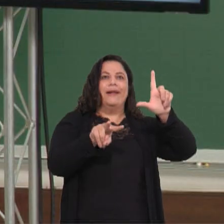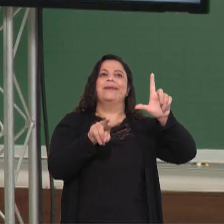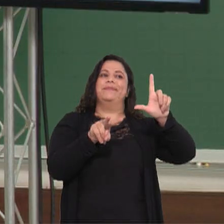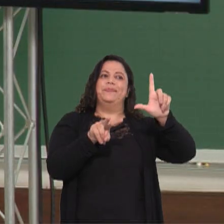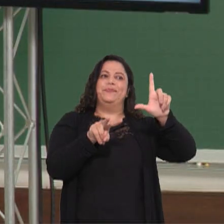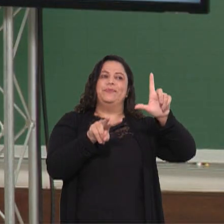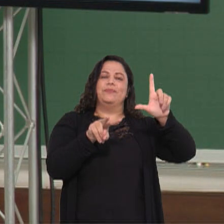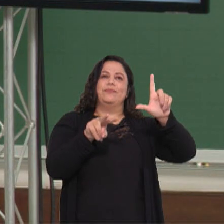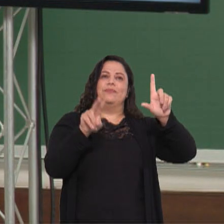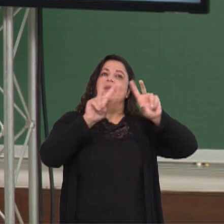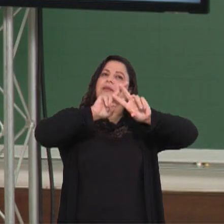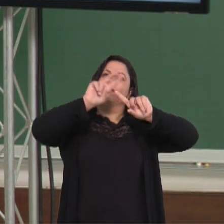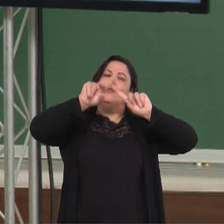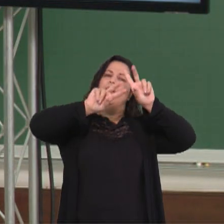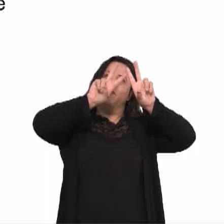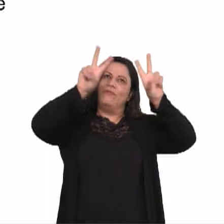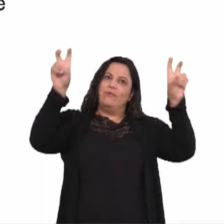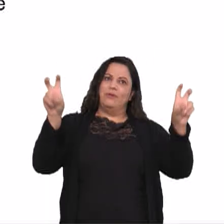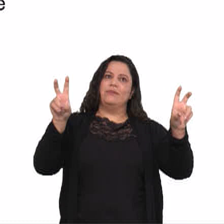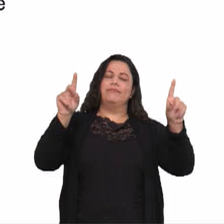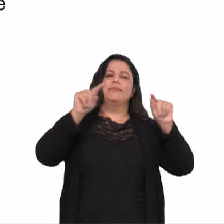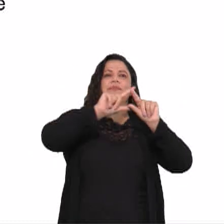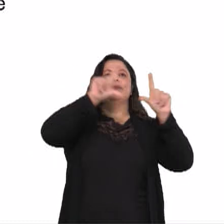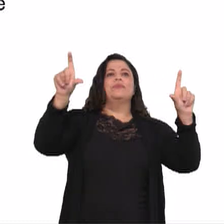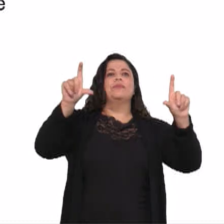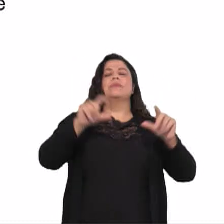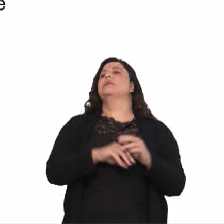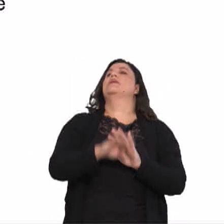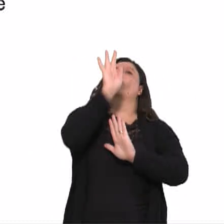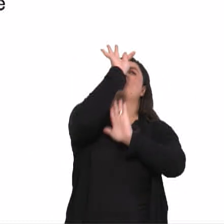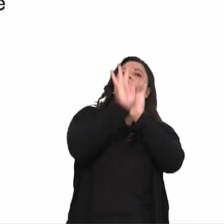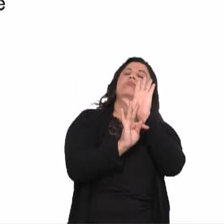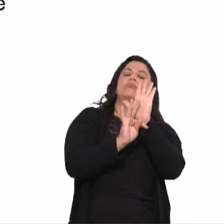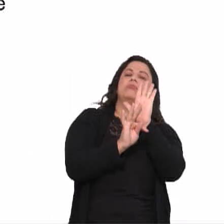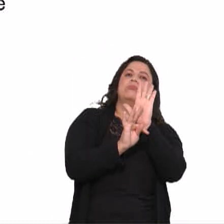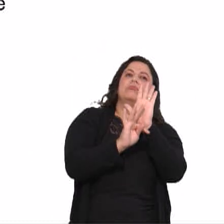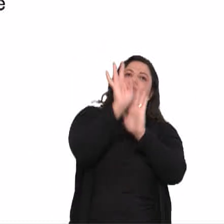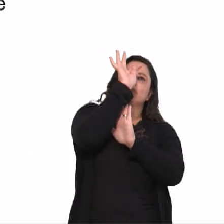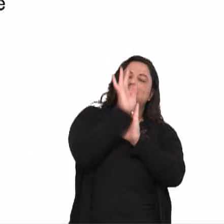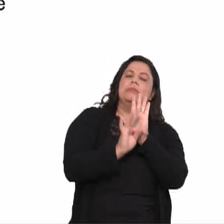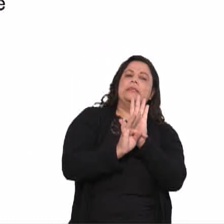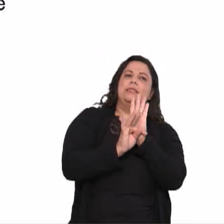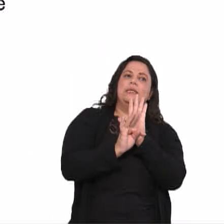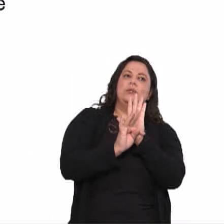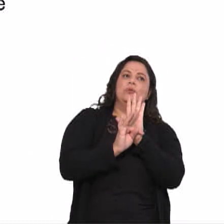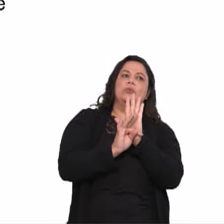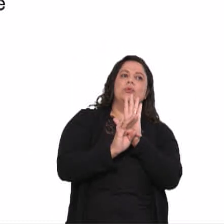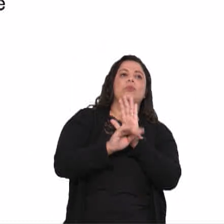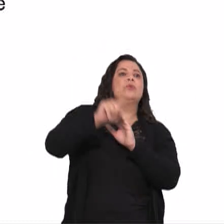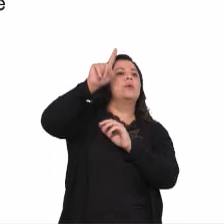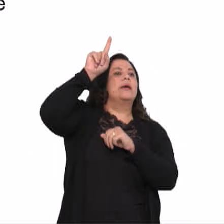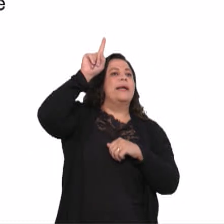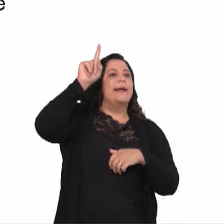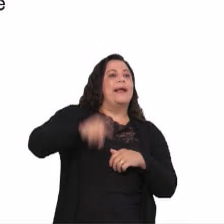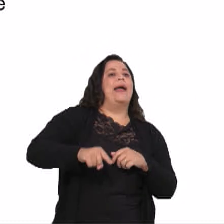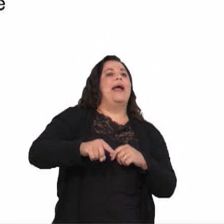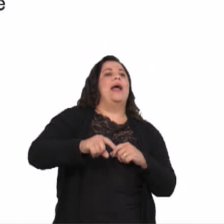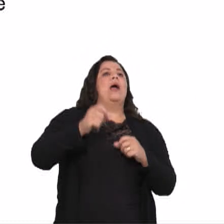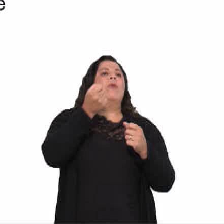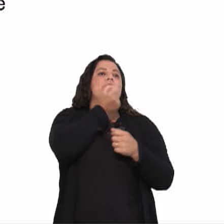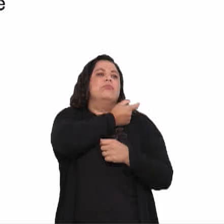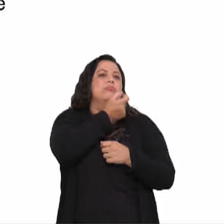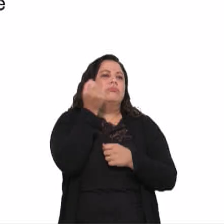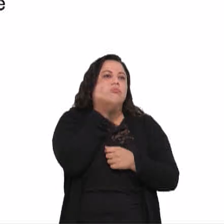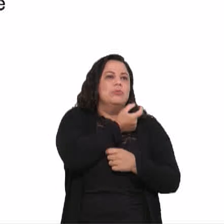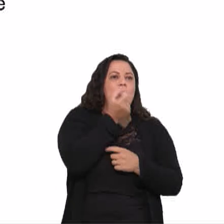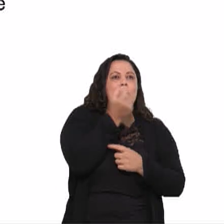ler o enunciado junto com você aqui, então acompanha aqui. O texto acima é um dos Minos de Herondas, comédias que